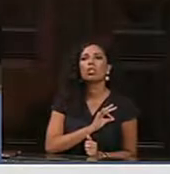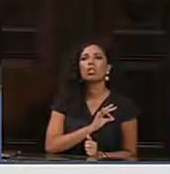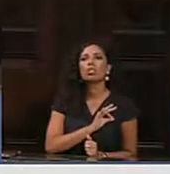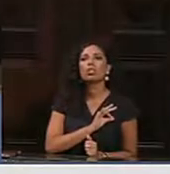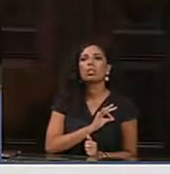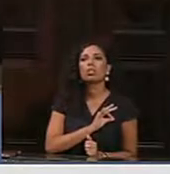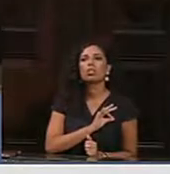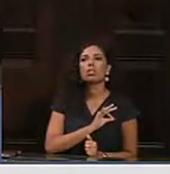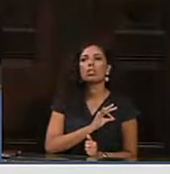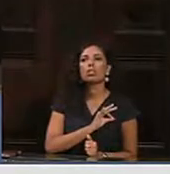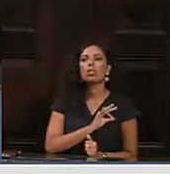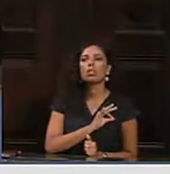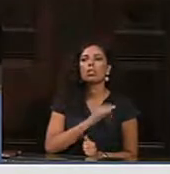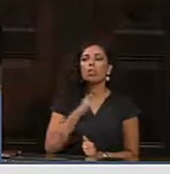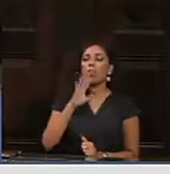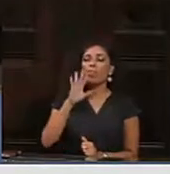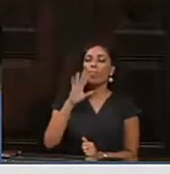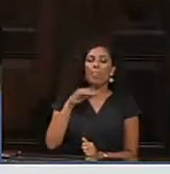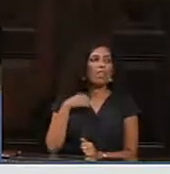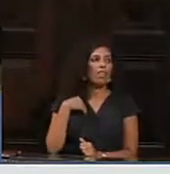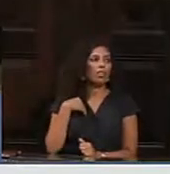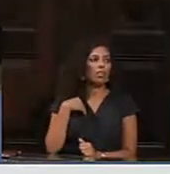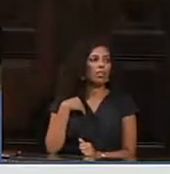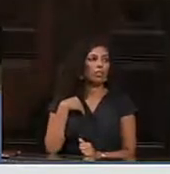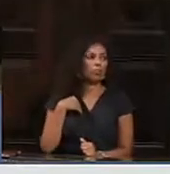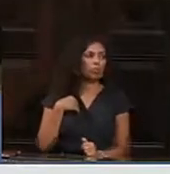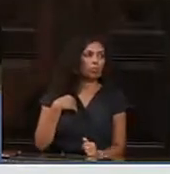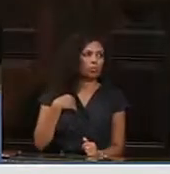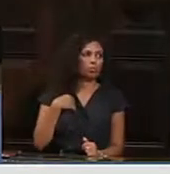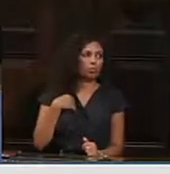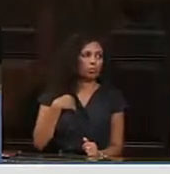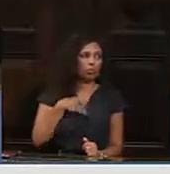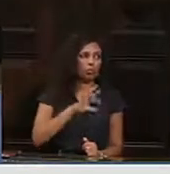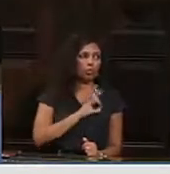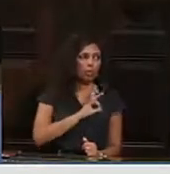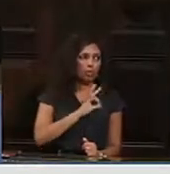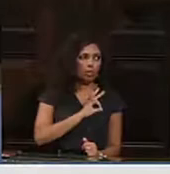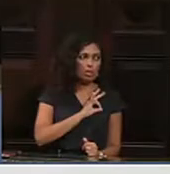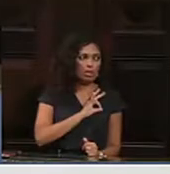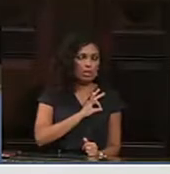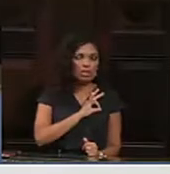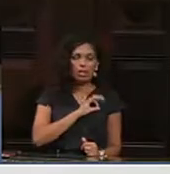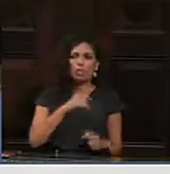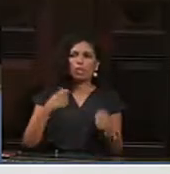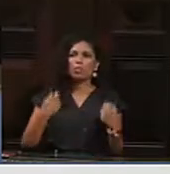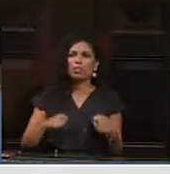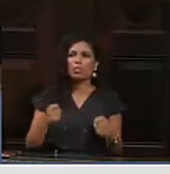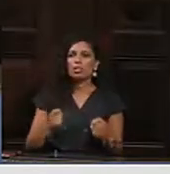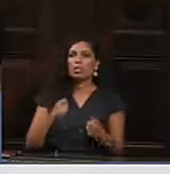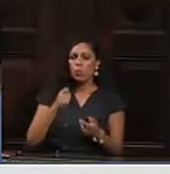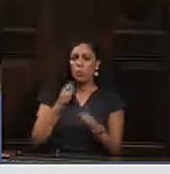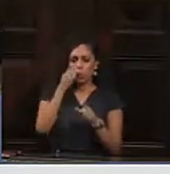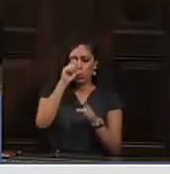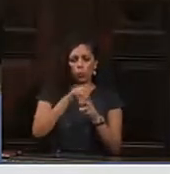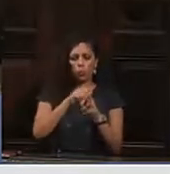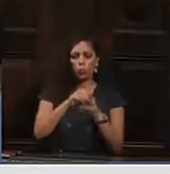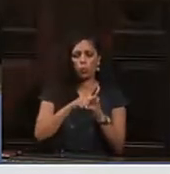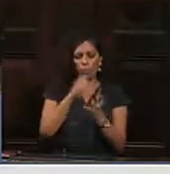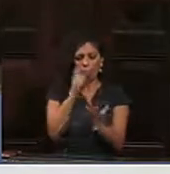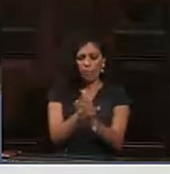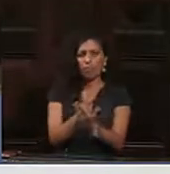500 para dentro, que coloque. Mas pague o policial militar. O policial não pode trabalhar sem saber o dia que ele vai receber. O policial